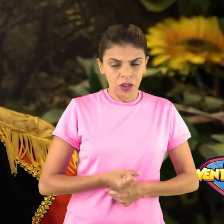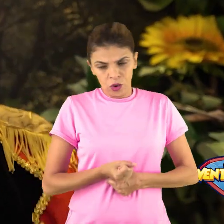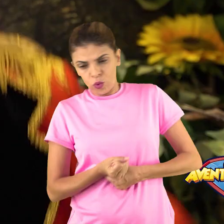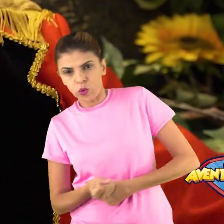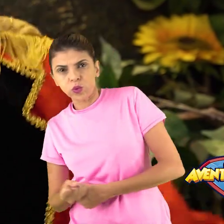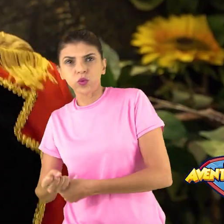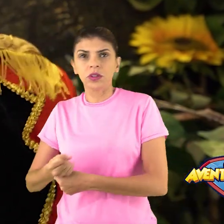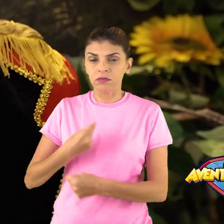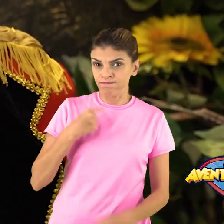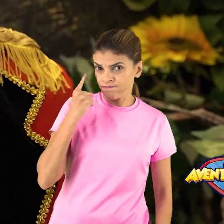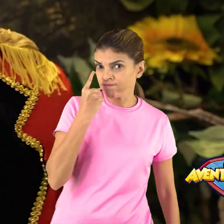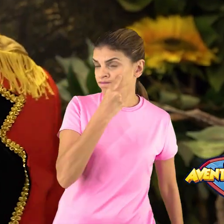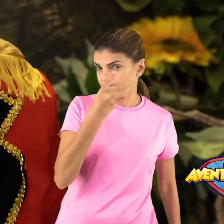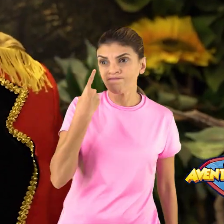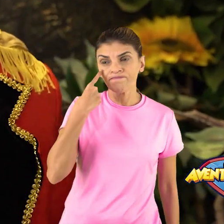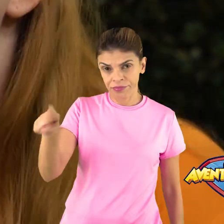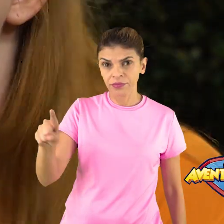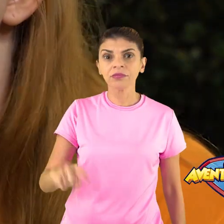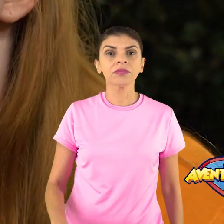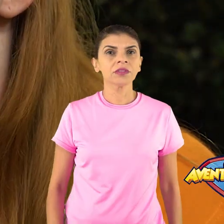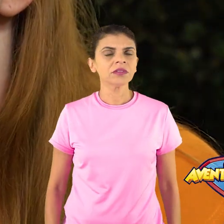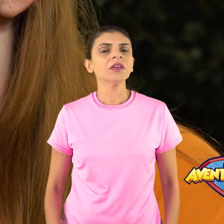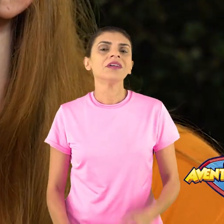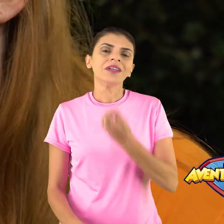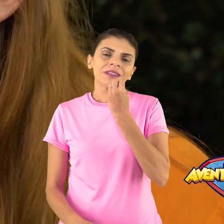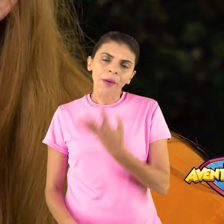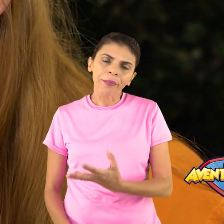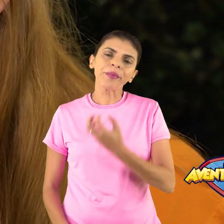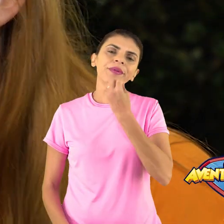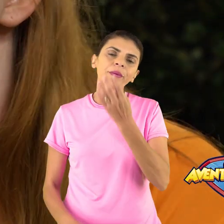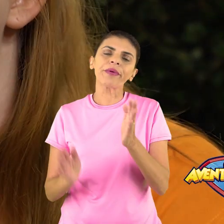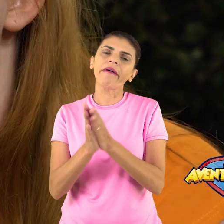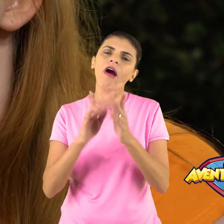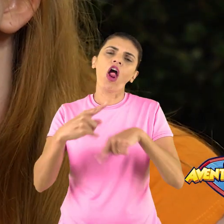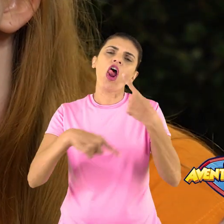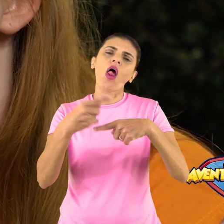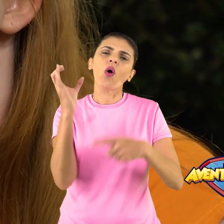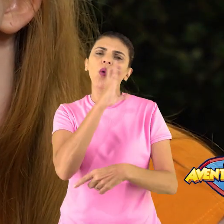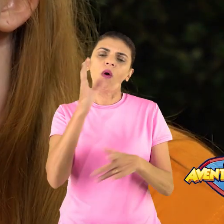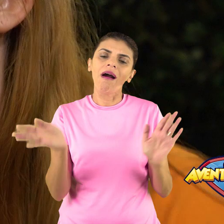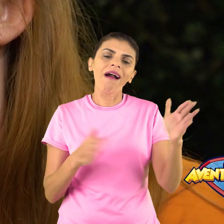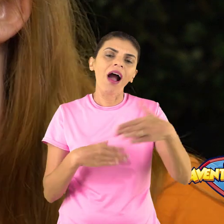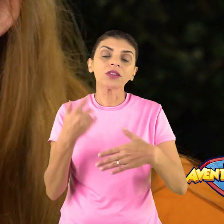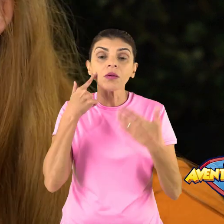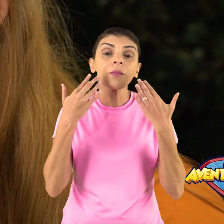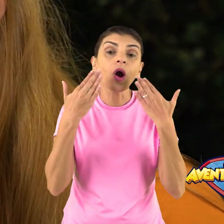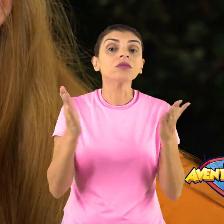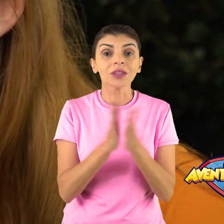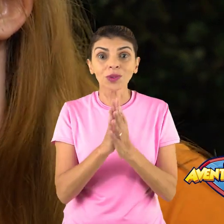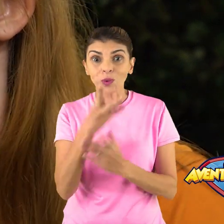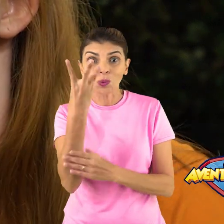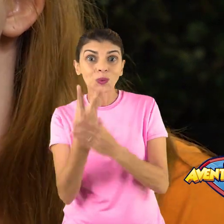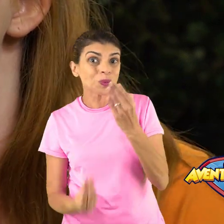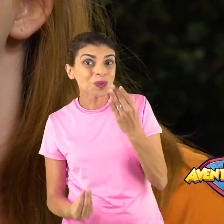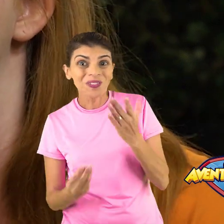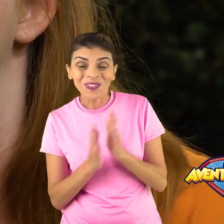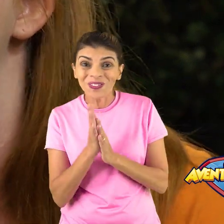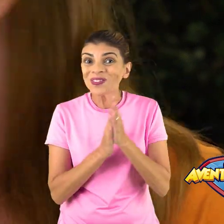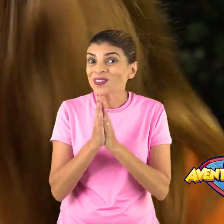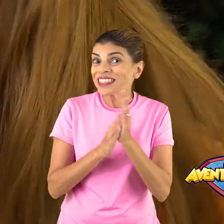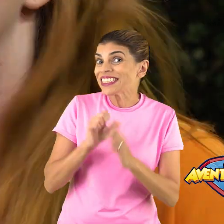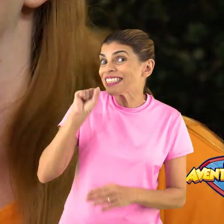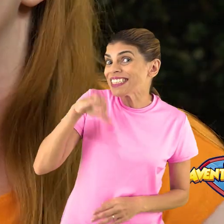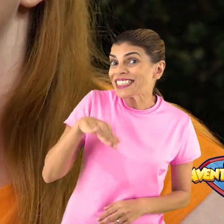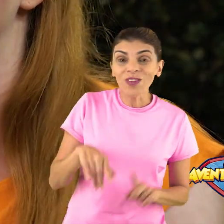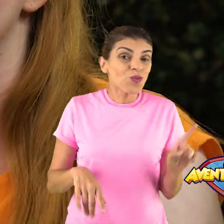vi com esses olhos aqui! Tá bom, tá bom! Para de enrolar e mostra logo essa caixa aí! E aí? O mágico amigão desapareceu? Sim ou